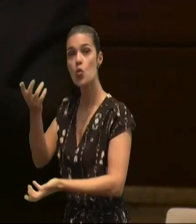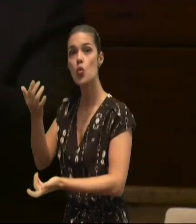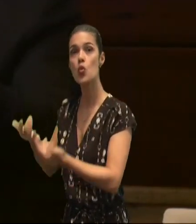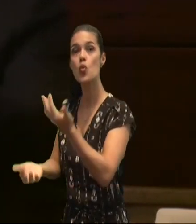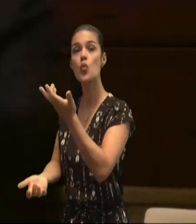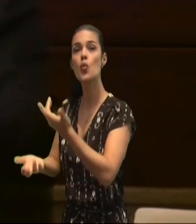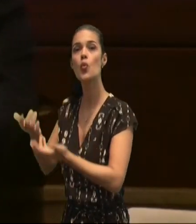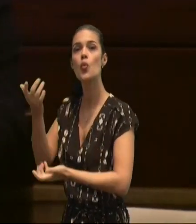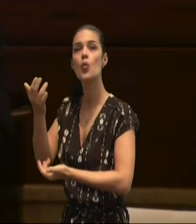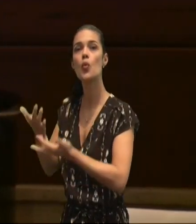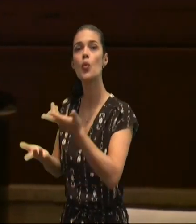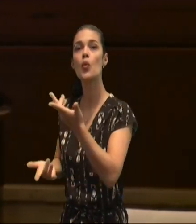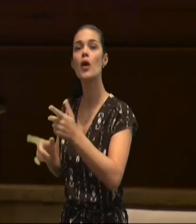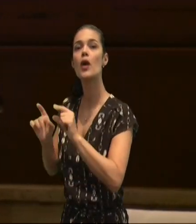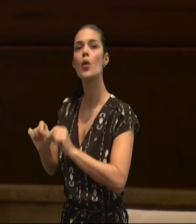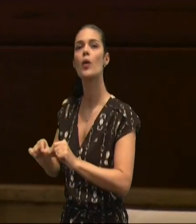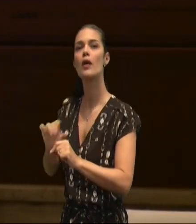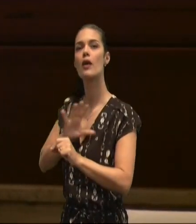paremos.